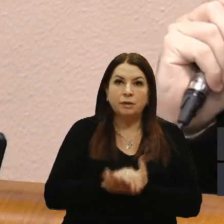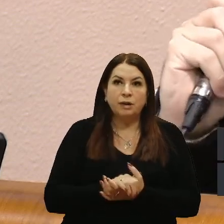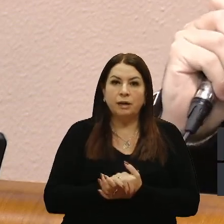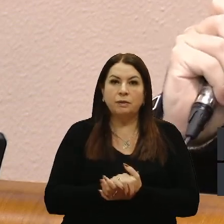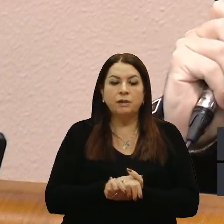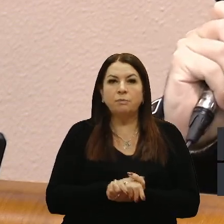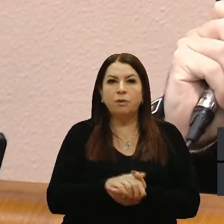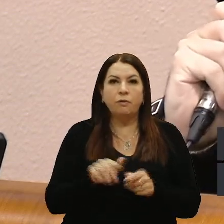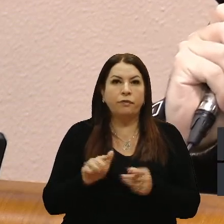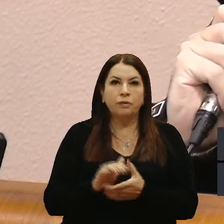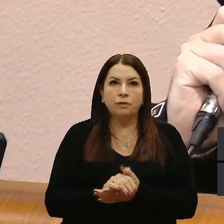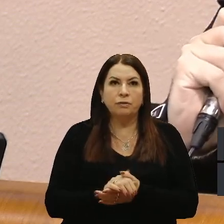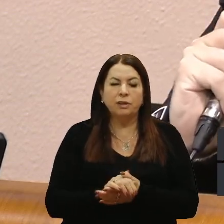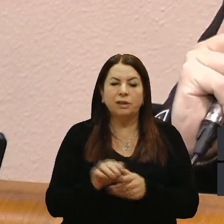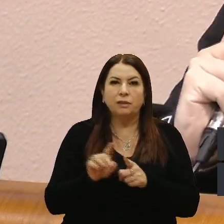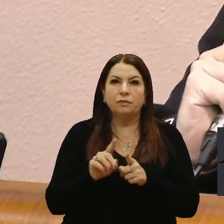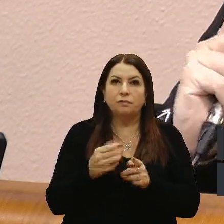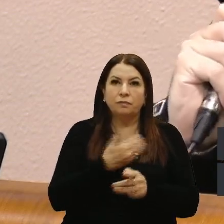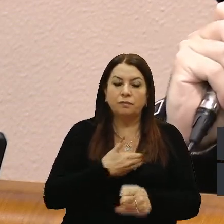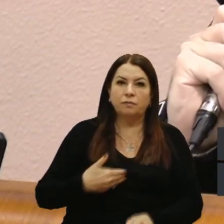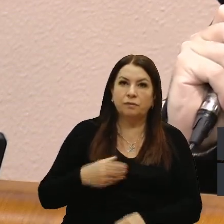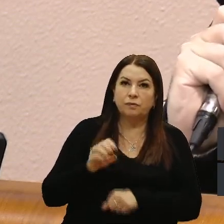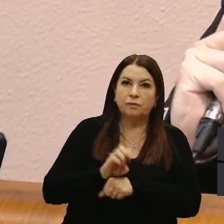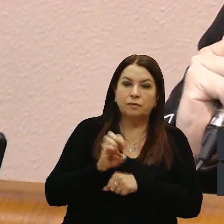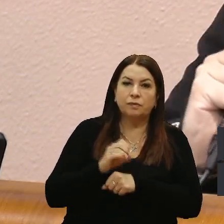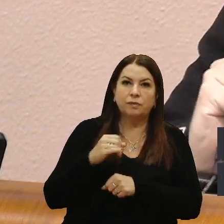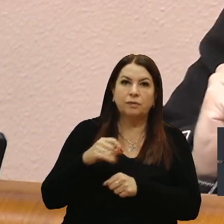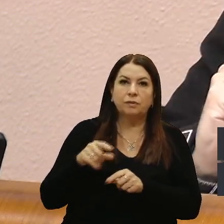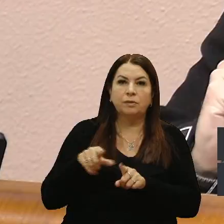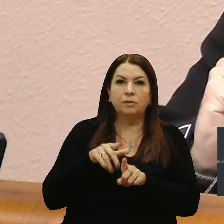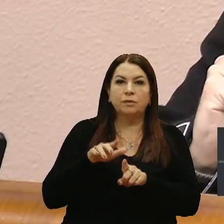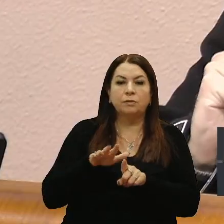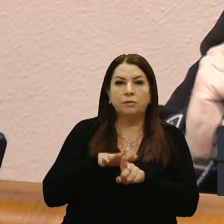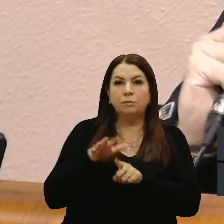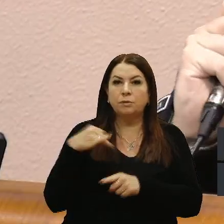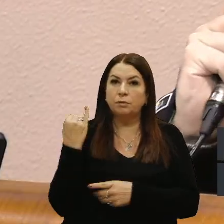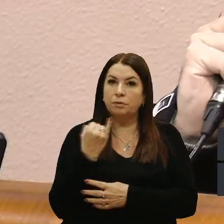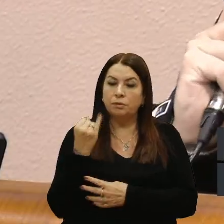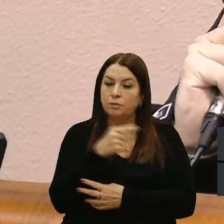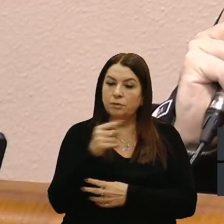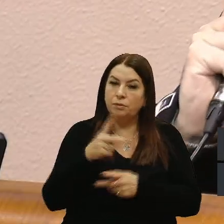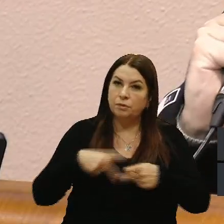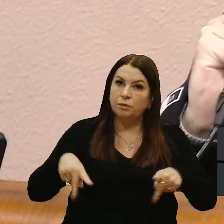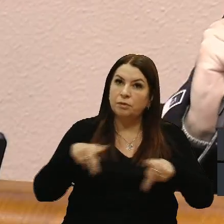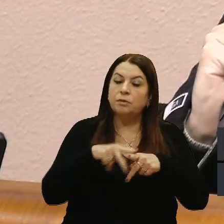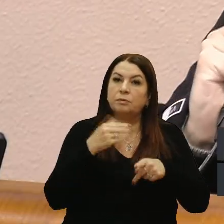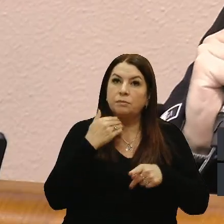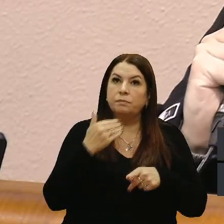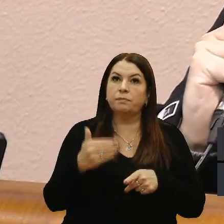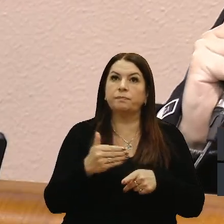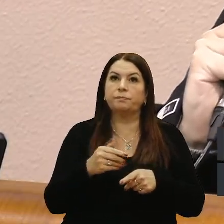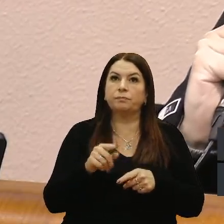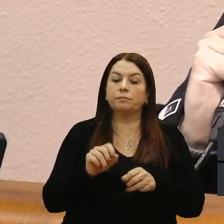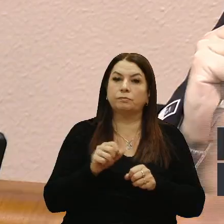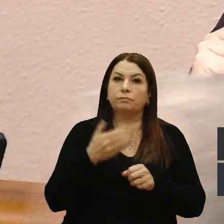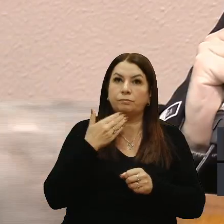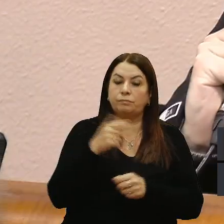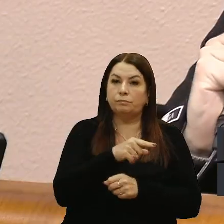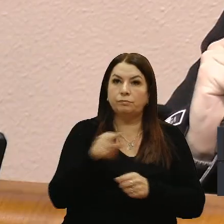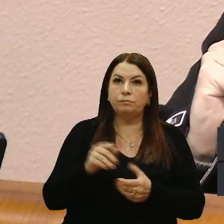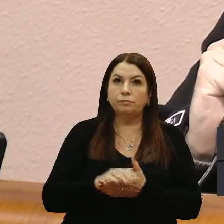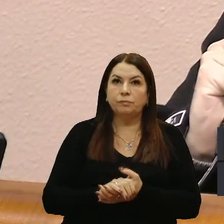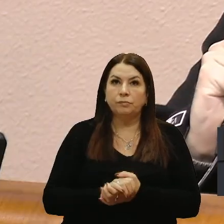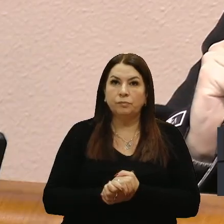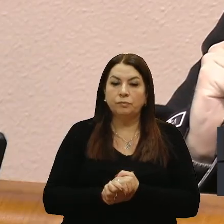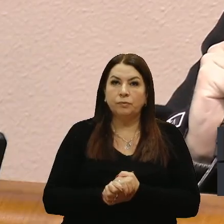também vocês estarem cobrando o governo estadual numa demanda que é muito importante, né? É uma coisa que a população pede, a população está clamando, né? Então eu acredito